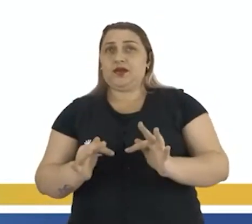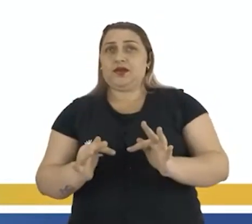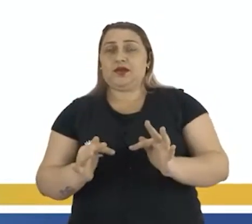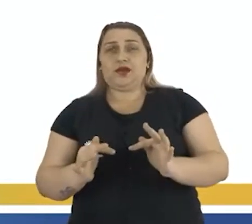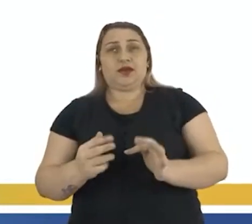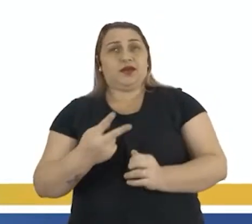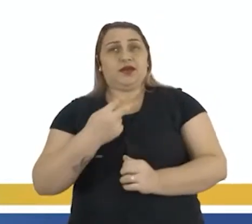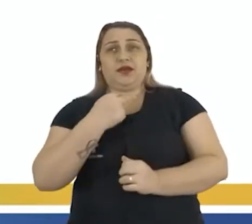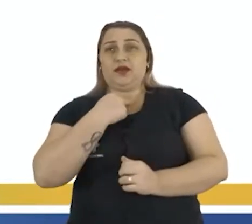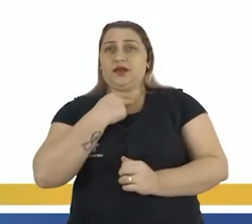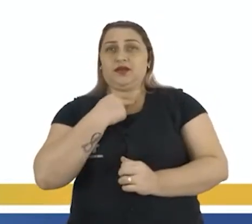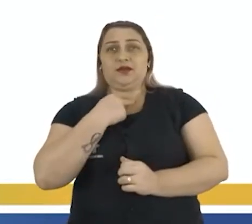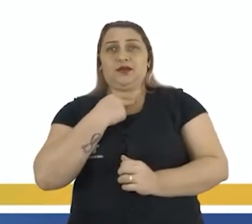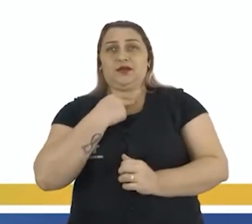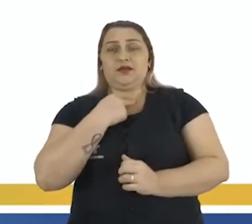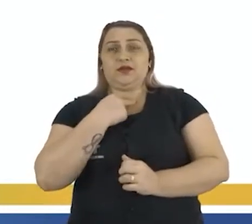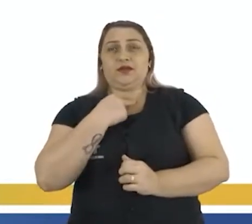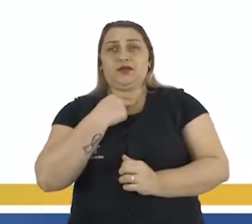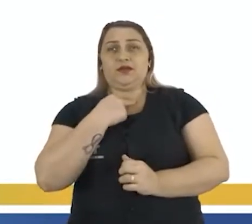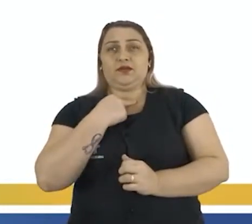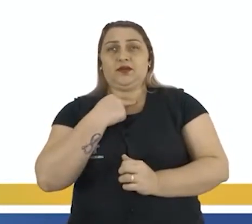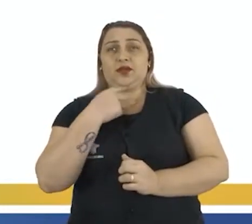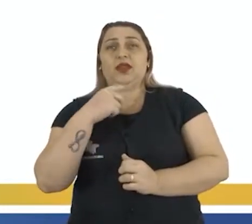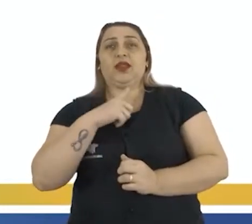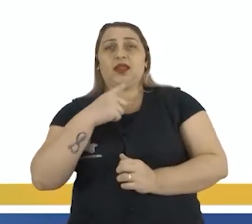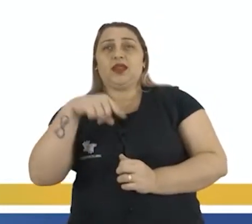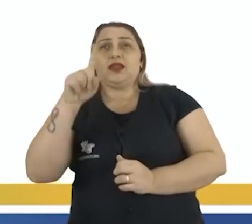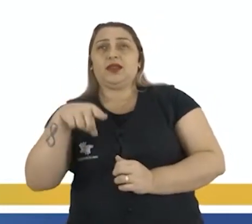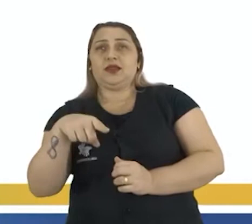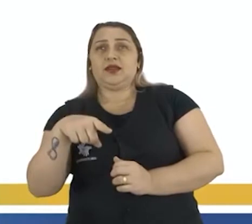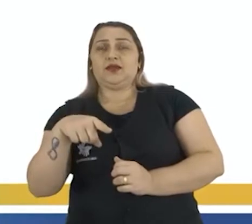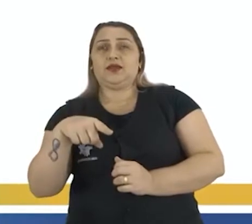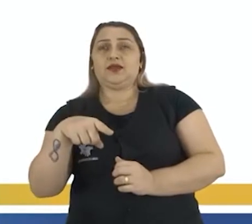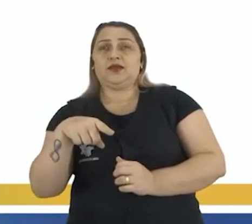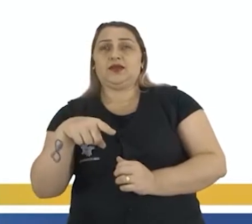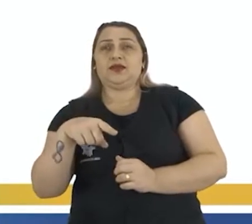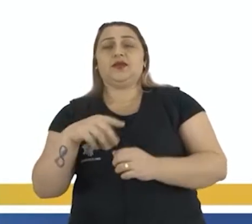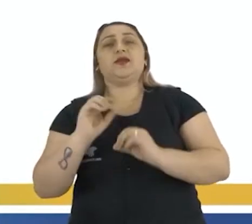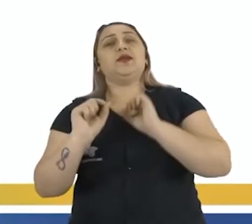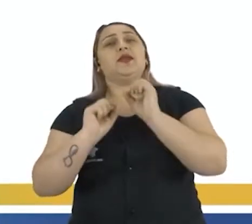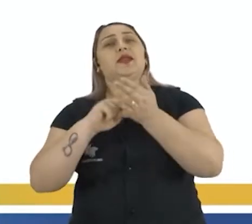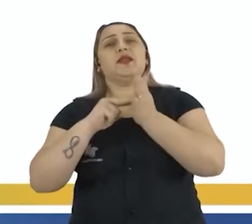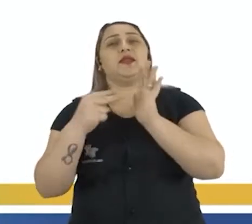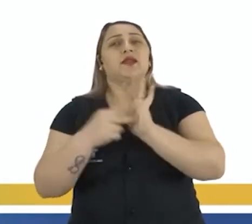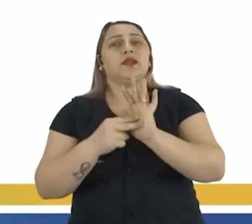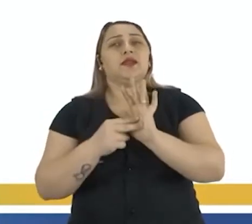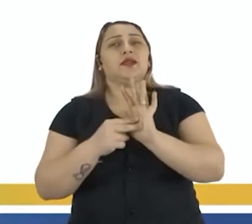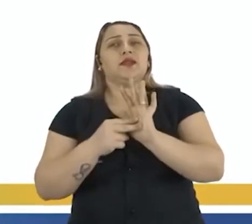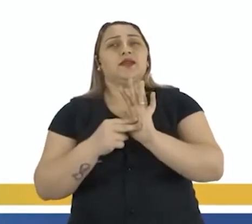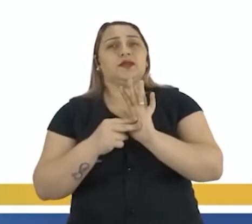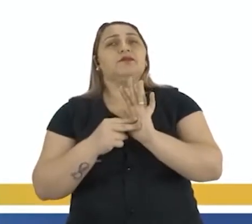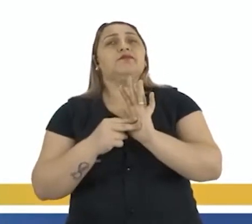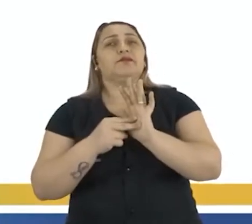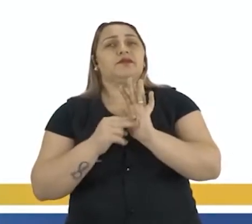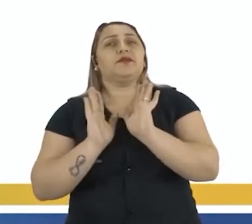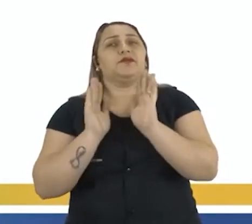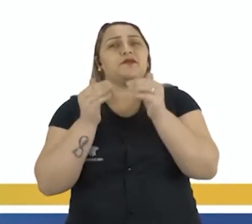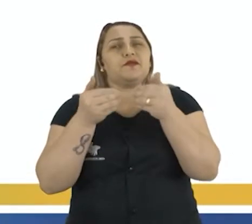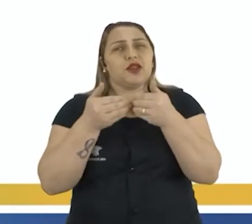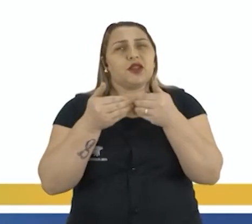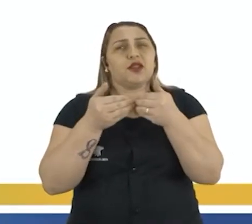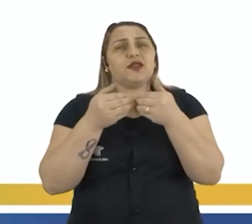não pôde endireitar-se. Essa palavrinha com acento circunflexo, ela é pronunciada um pouquinho mais